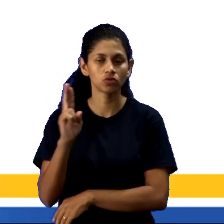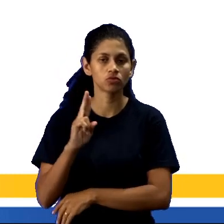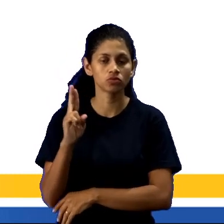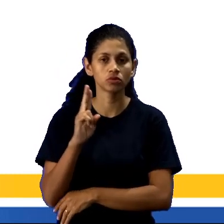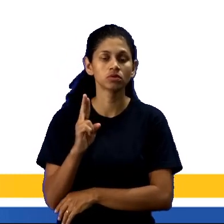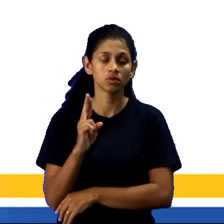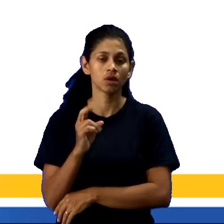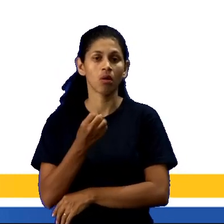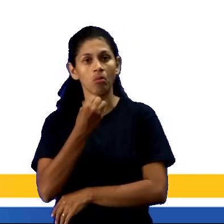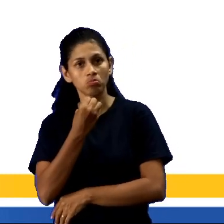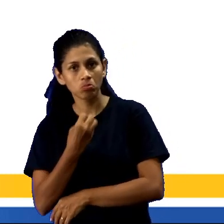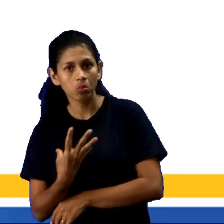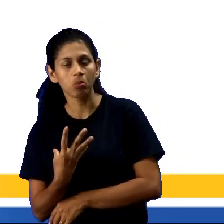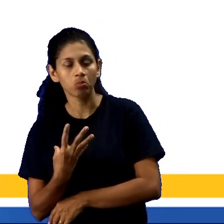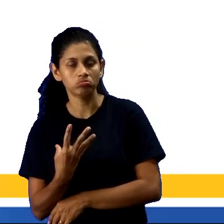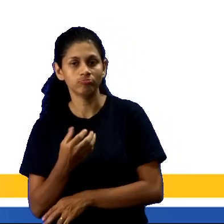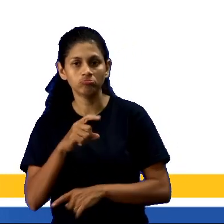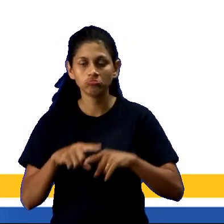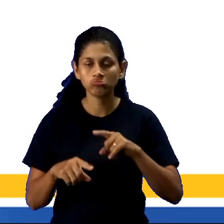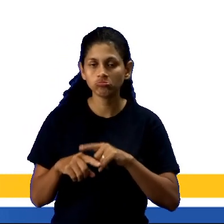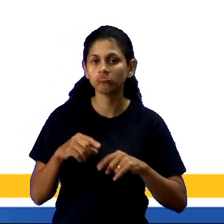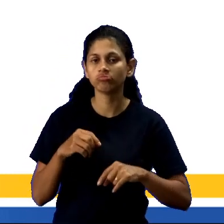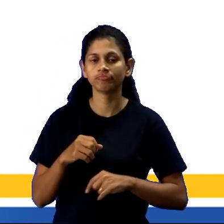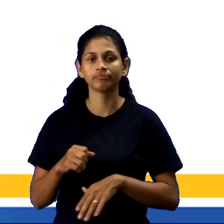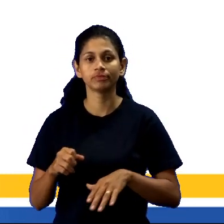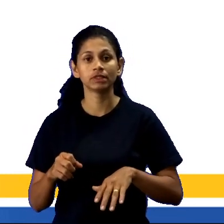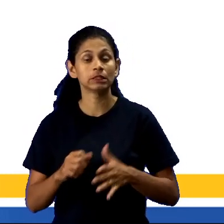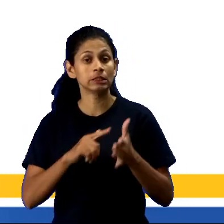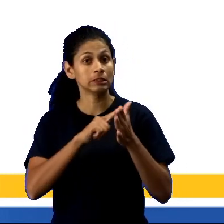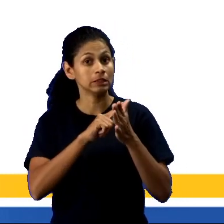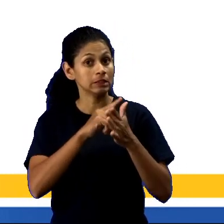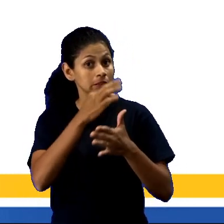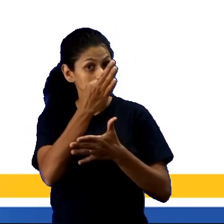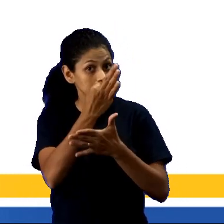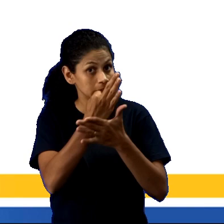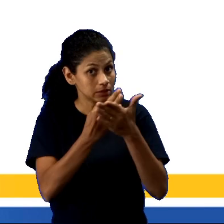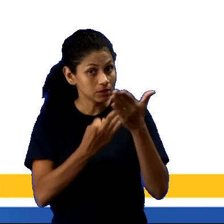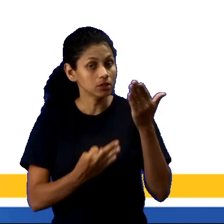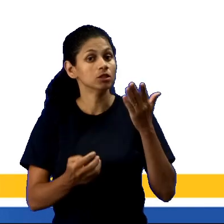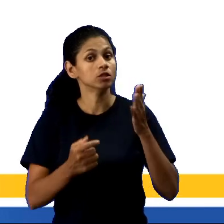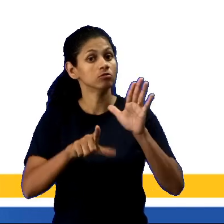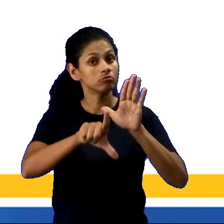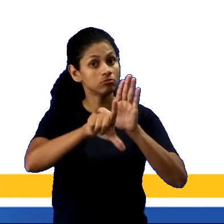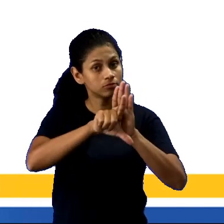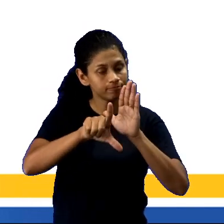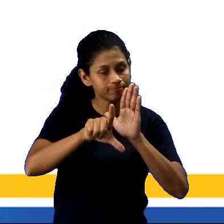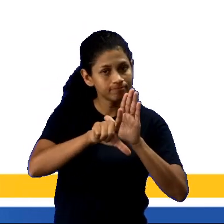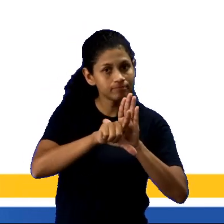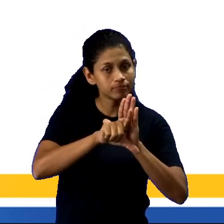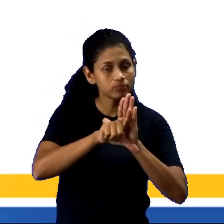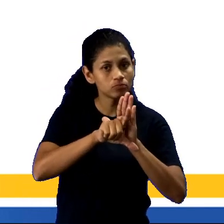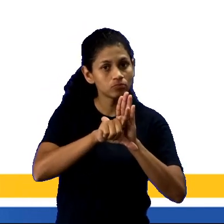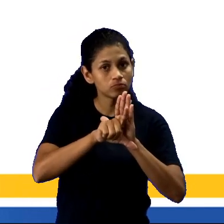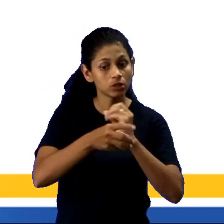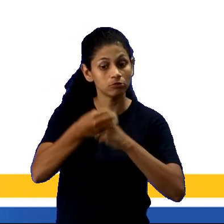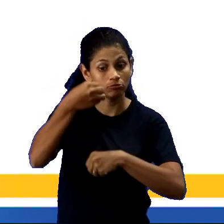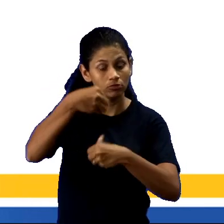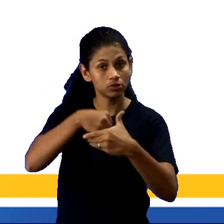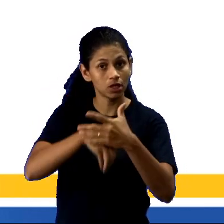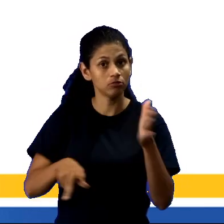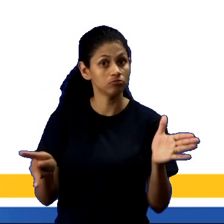vamos falar de texto legal. Texto legal é aquele texto que é de acordo com